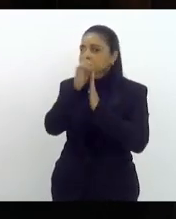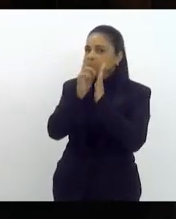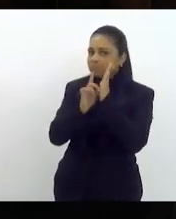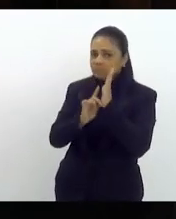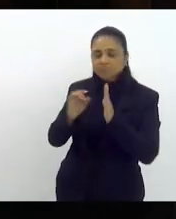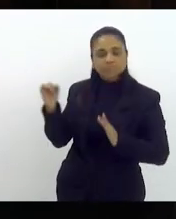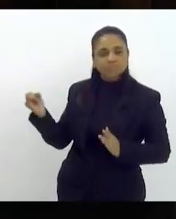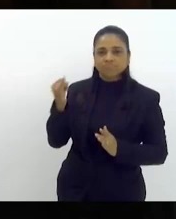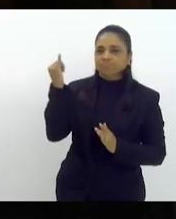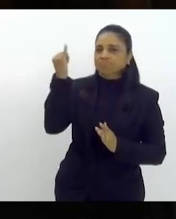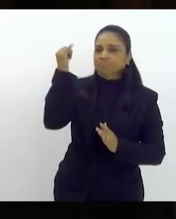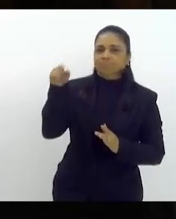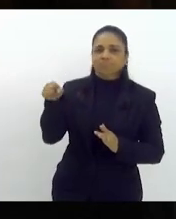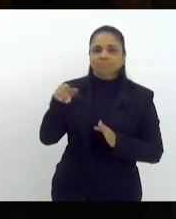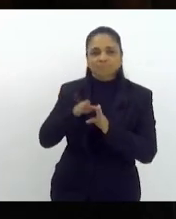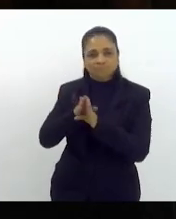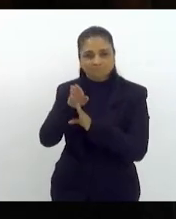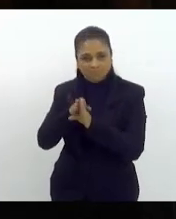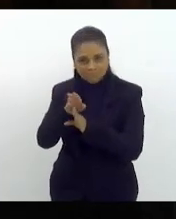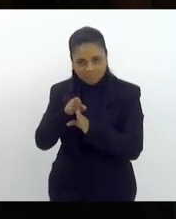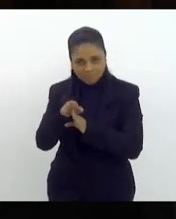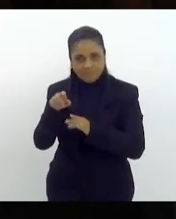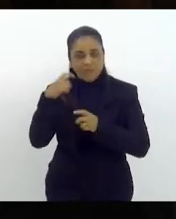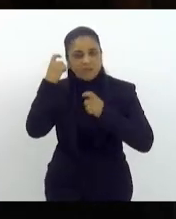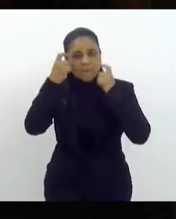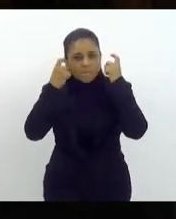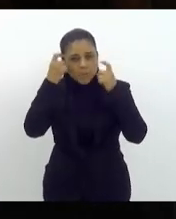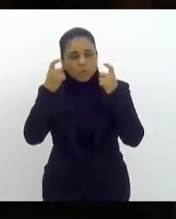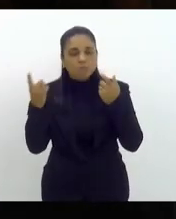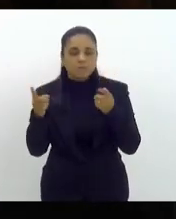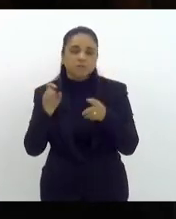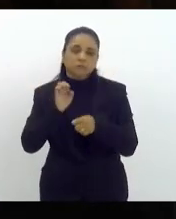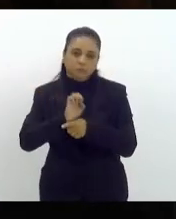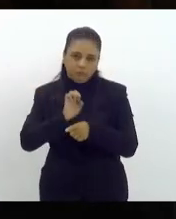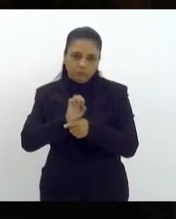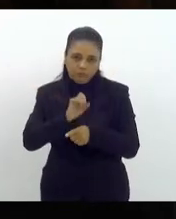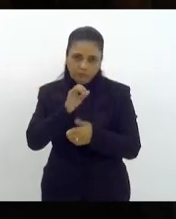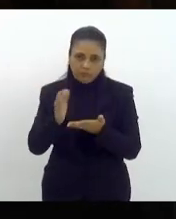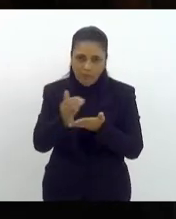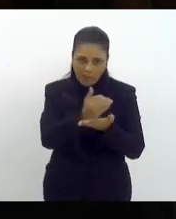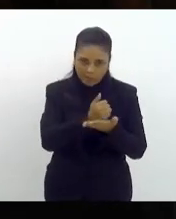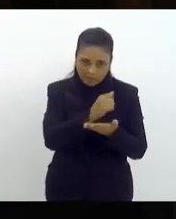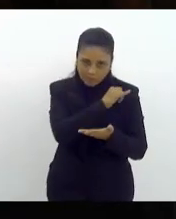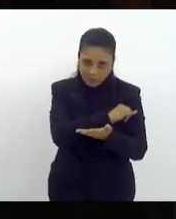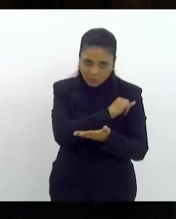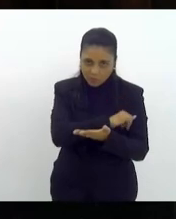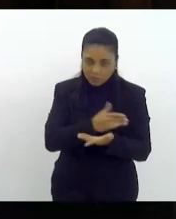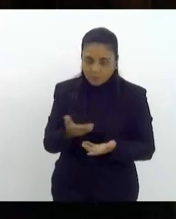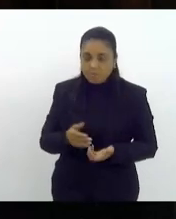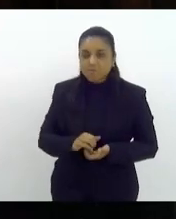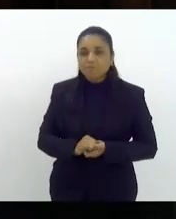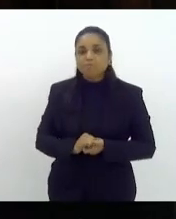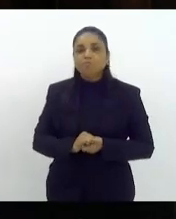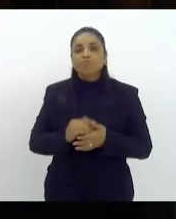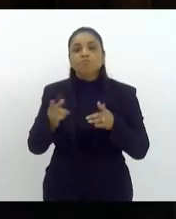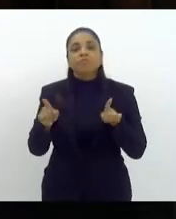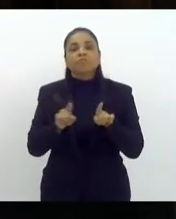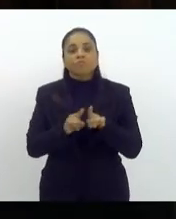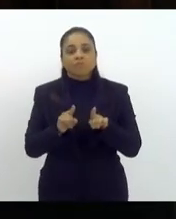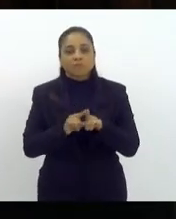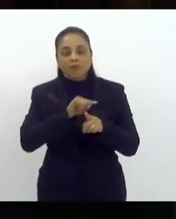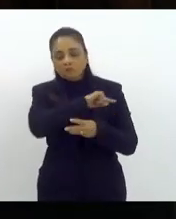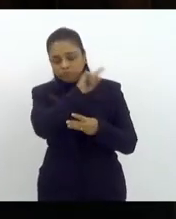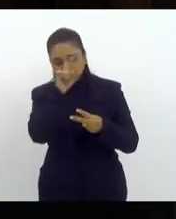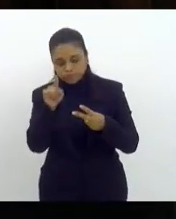a gente aqui no estado do Rio de Janeiro Inclusive essa preocupação mas eu quero aqui também ressaltar